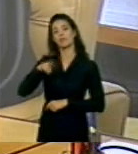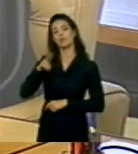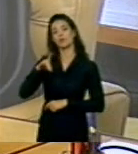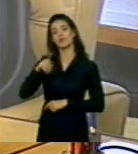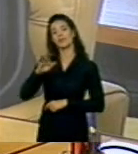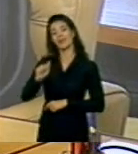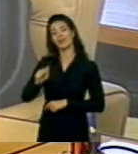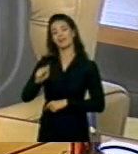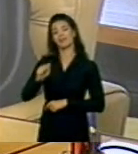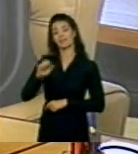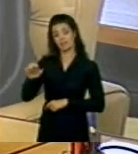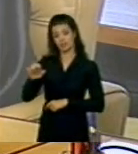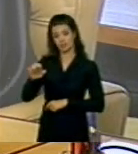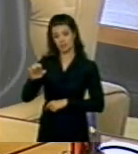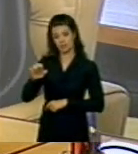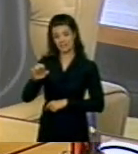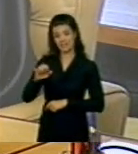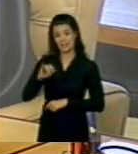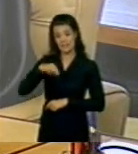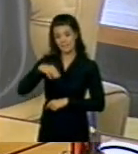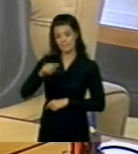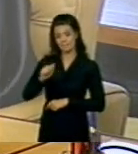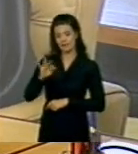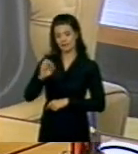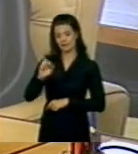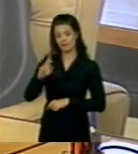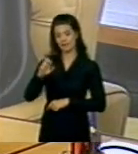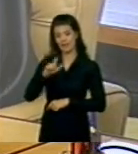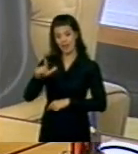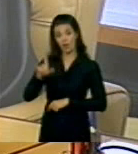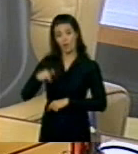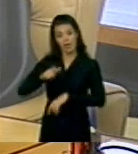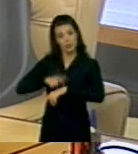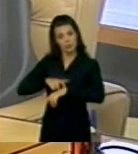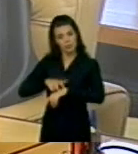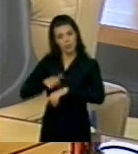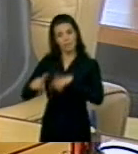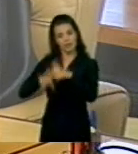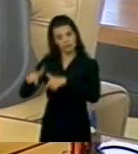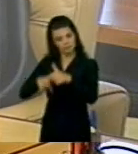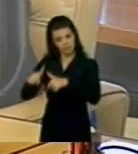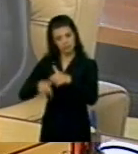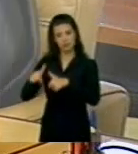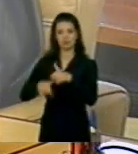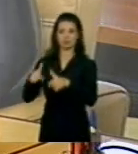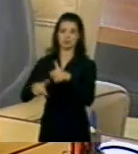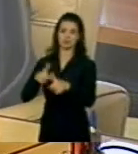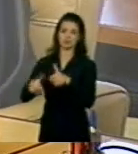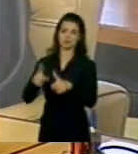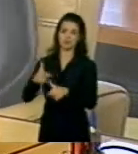foram proferidas com conexão ao mandato, dado que a imunidade é erigida